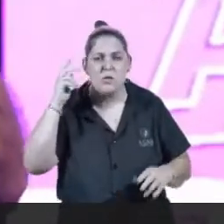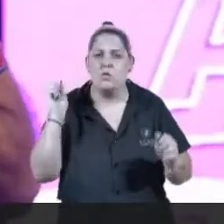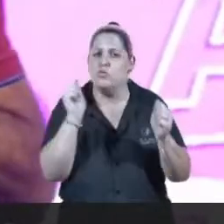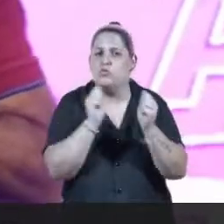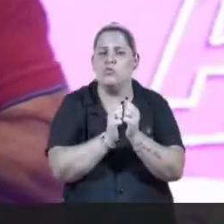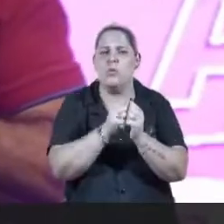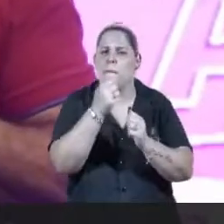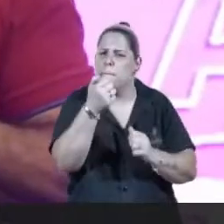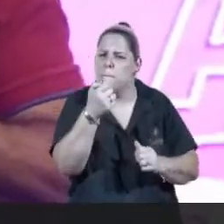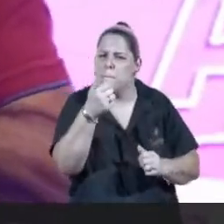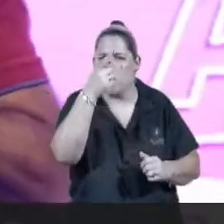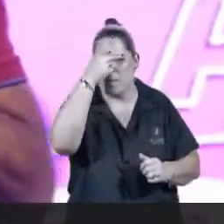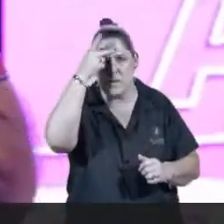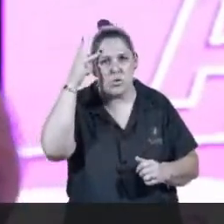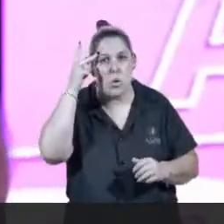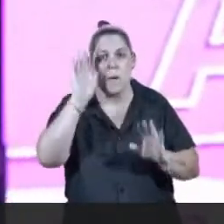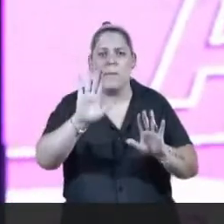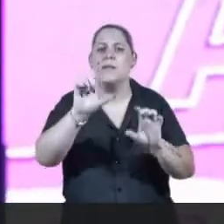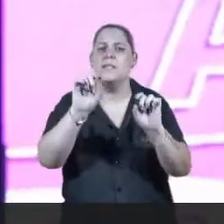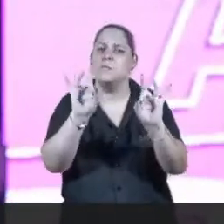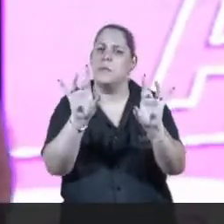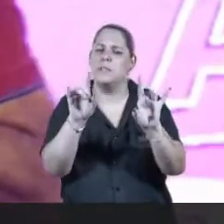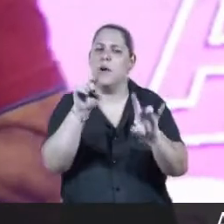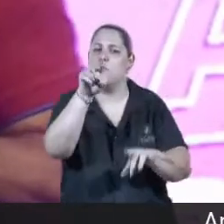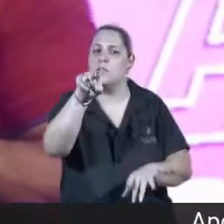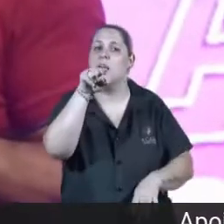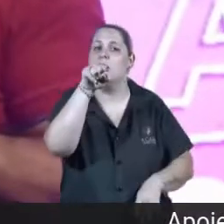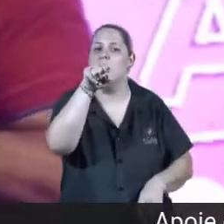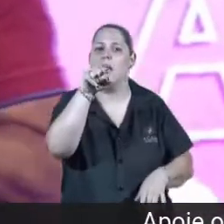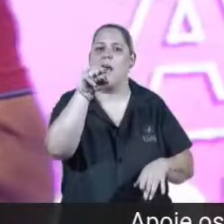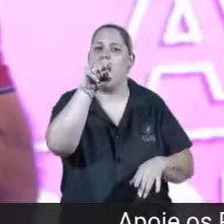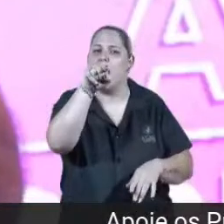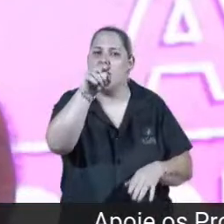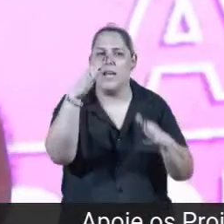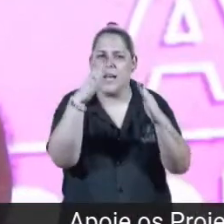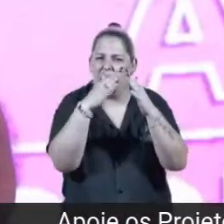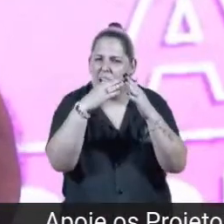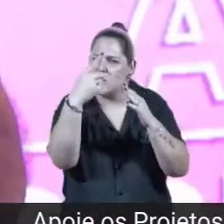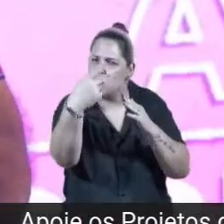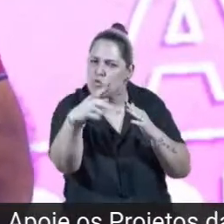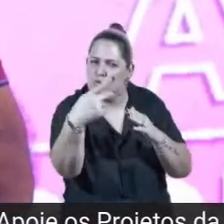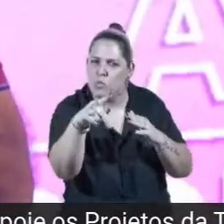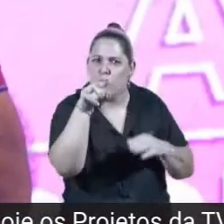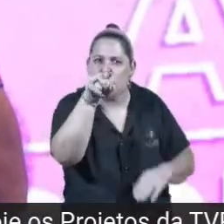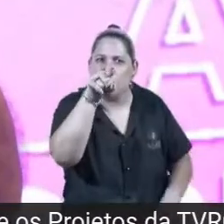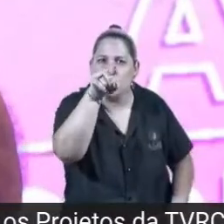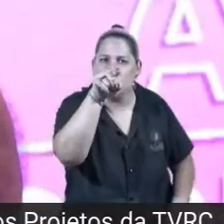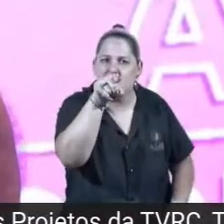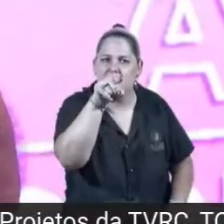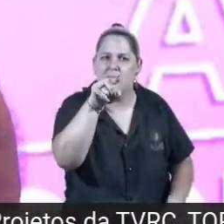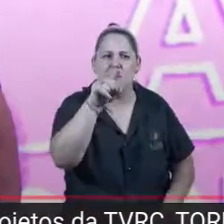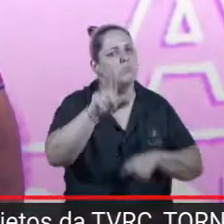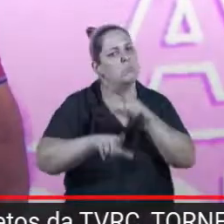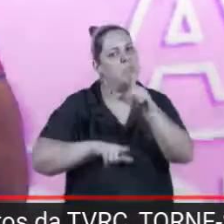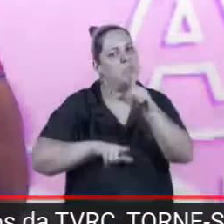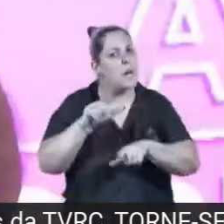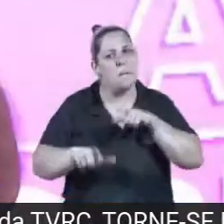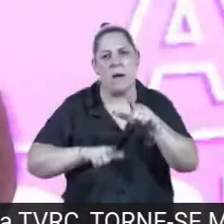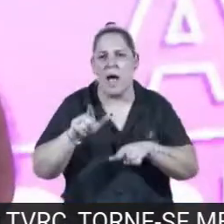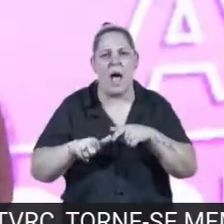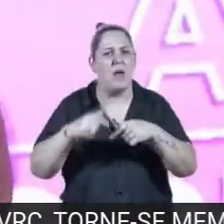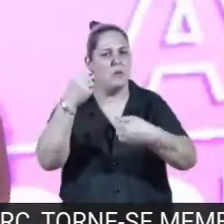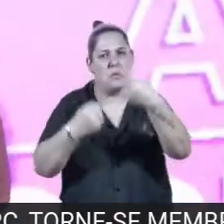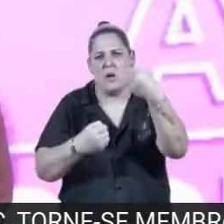gente, mas em especial você que nos acompanha de casa, a você que está no seu local de trabalho,